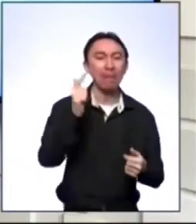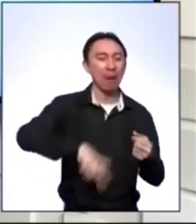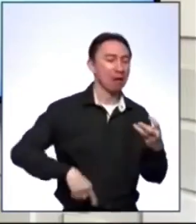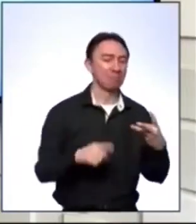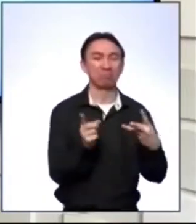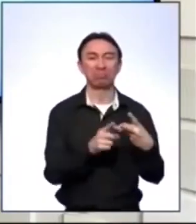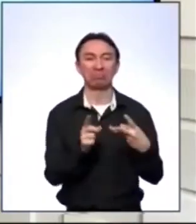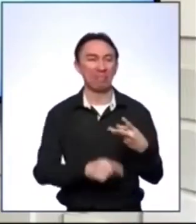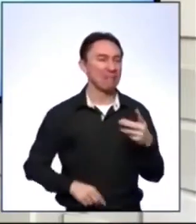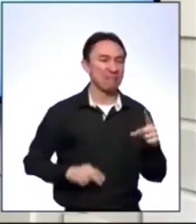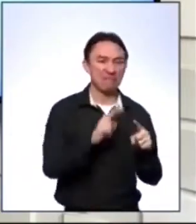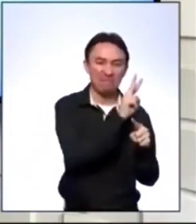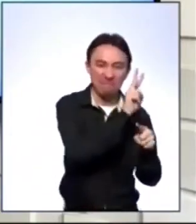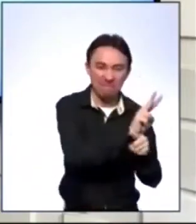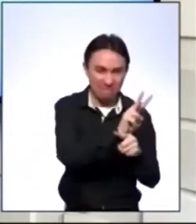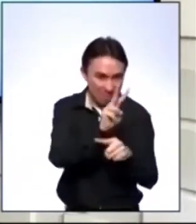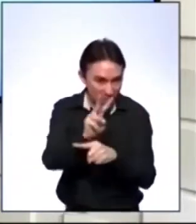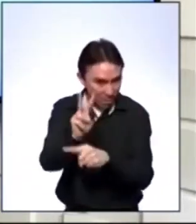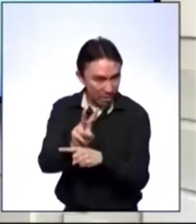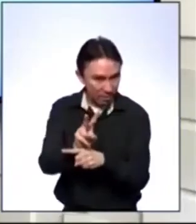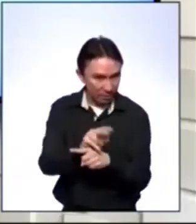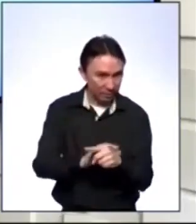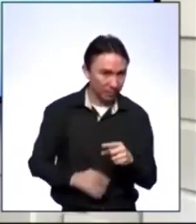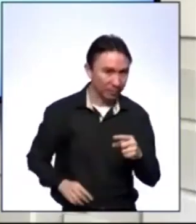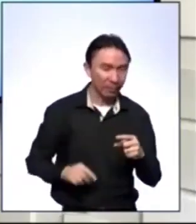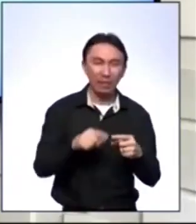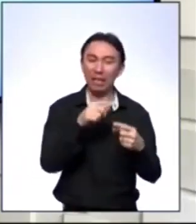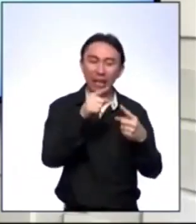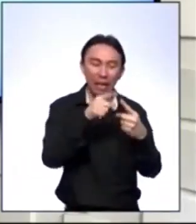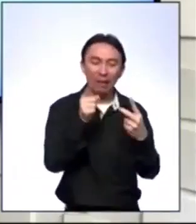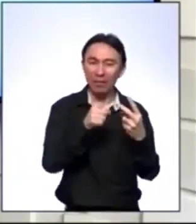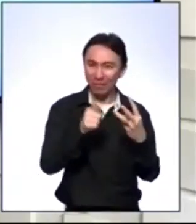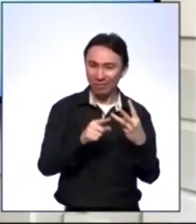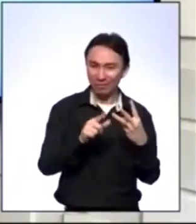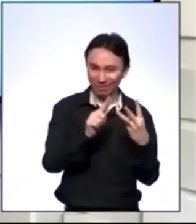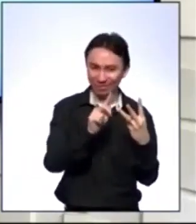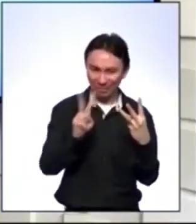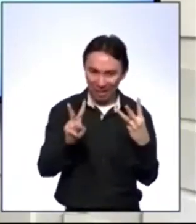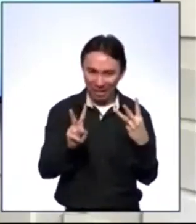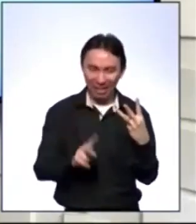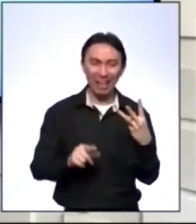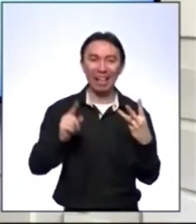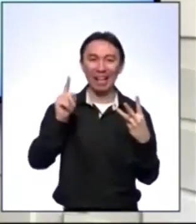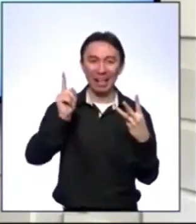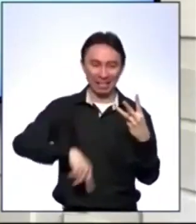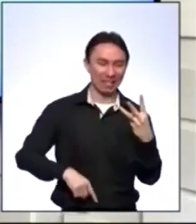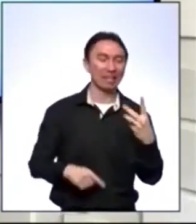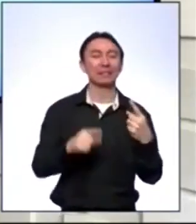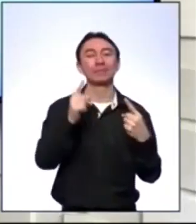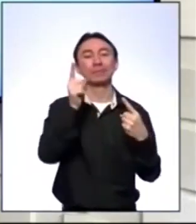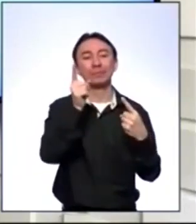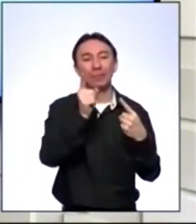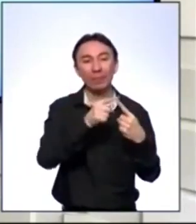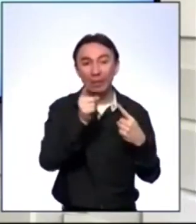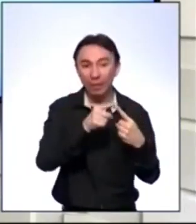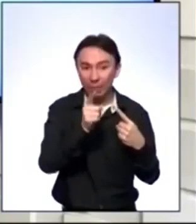protecionista. A marca do governo, a marca da chamada Era Vargas, ou as marcas da chamada Era